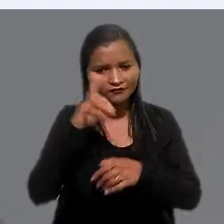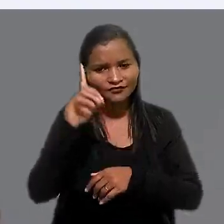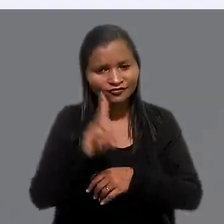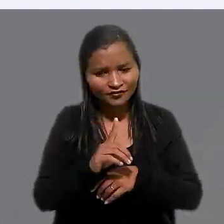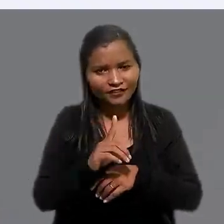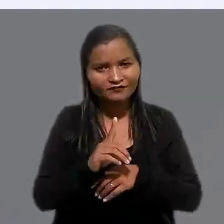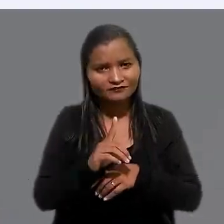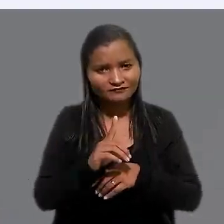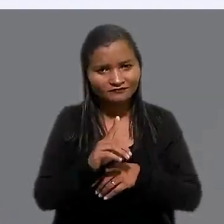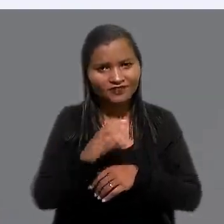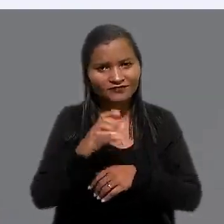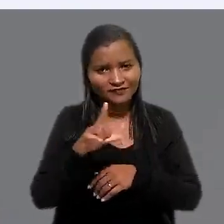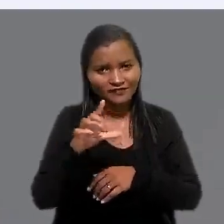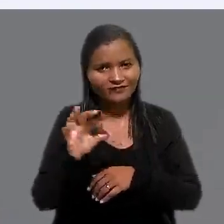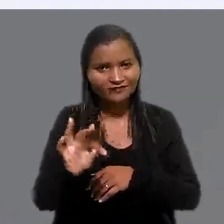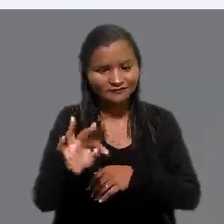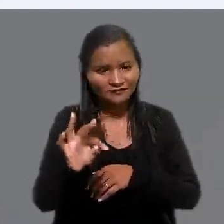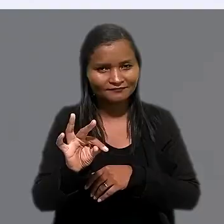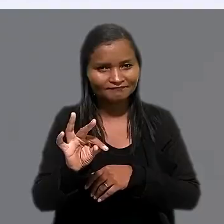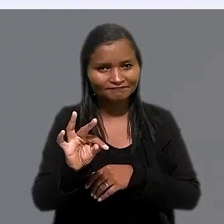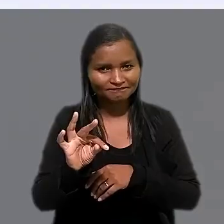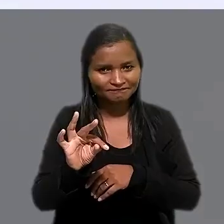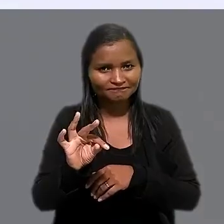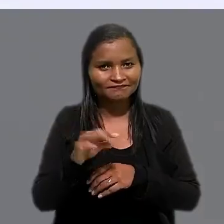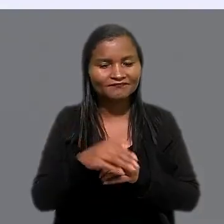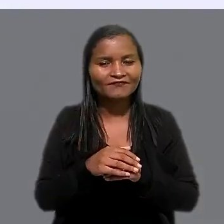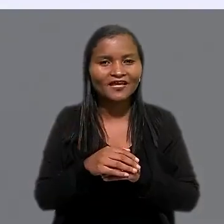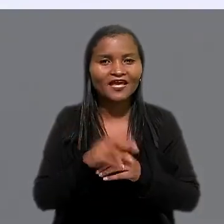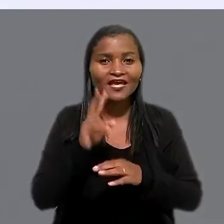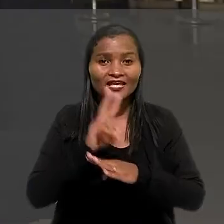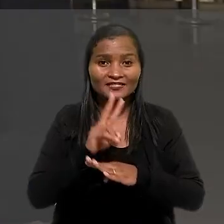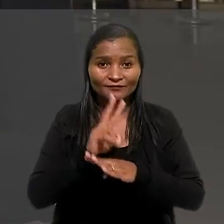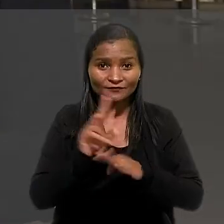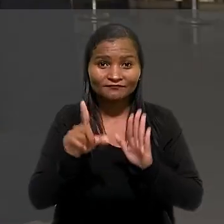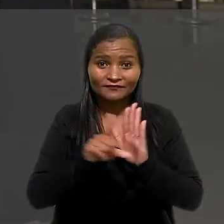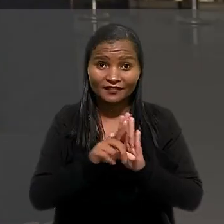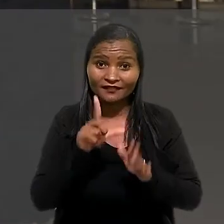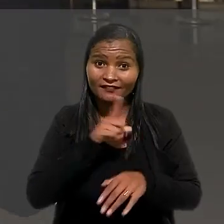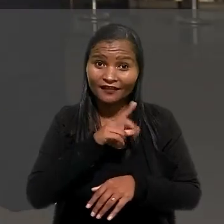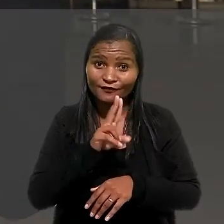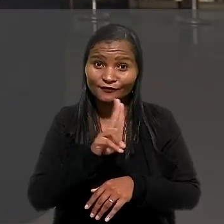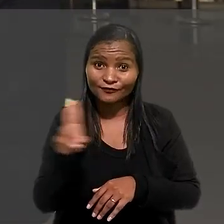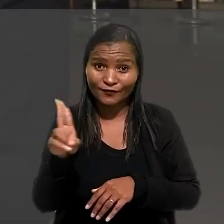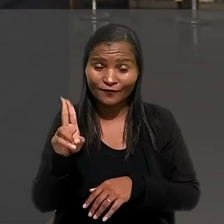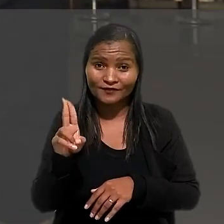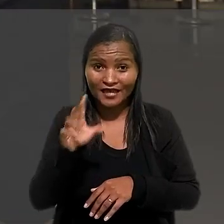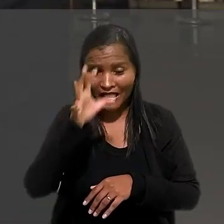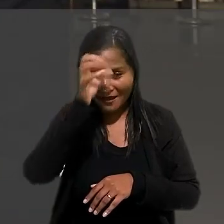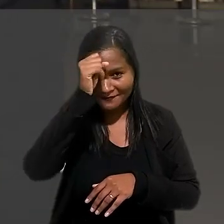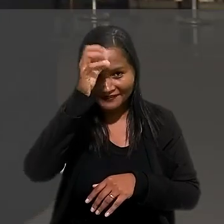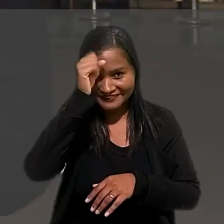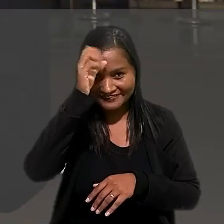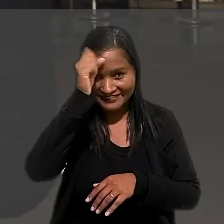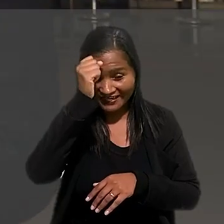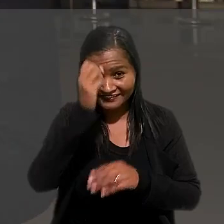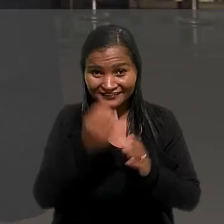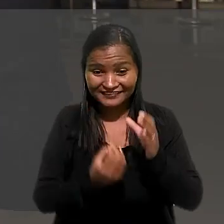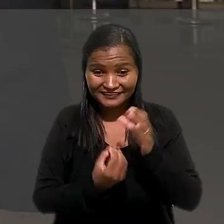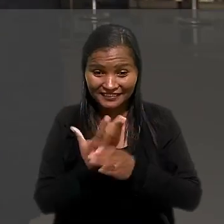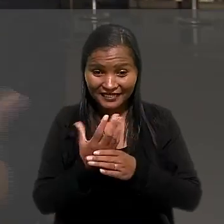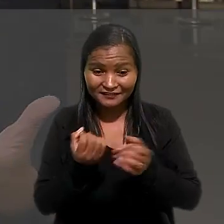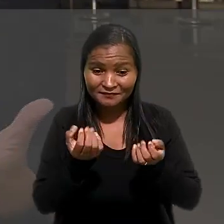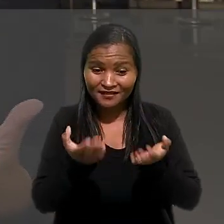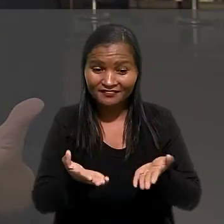por um conjunto de direitos previstos na Consolidação das Leis do Trabalho. Essa proteção legal tem nome: